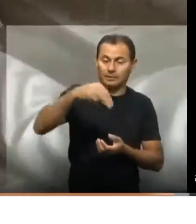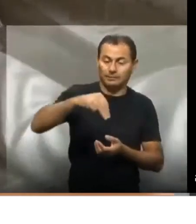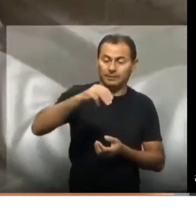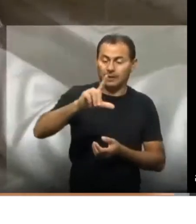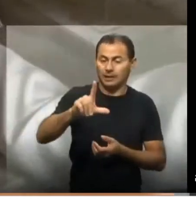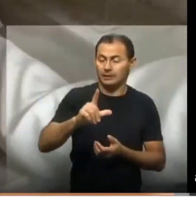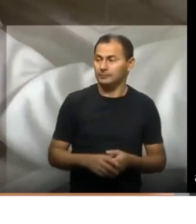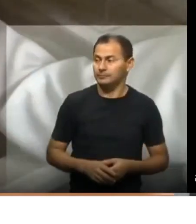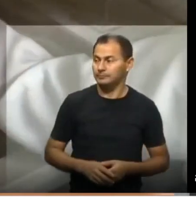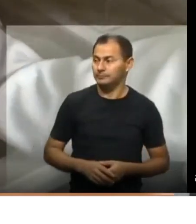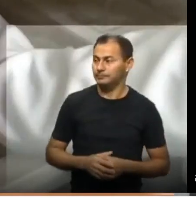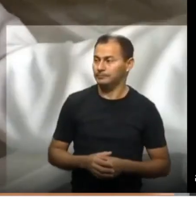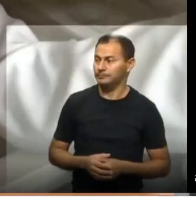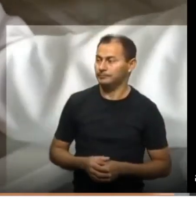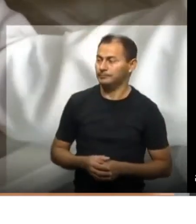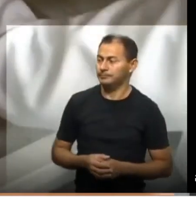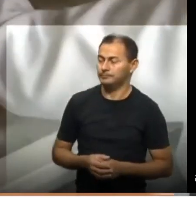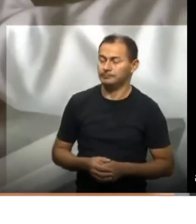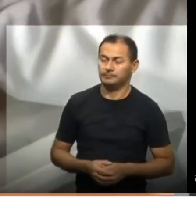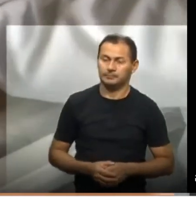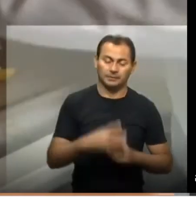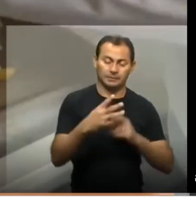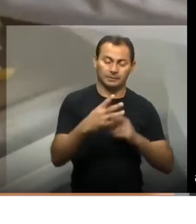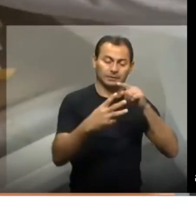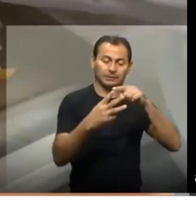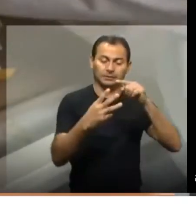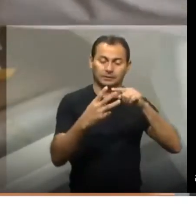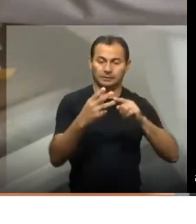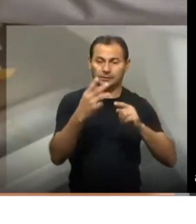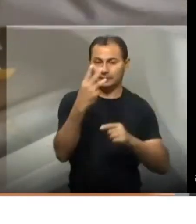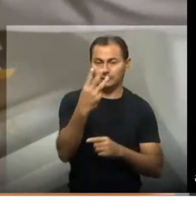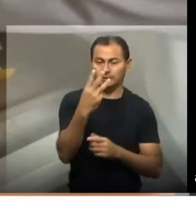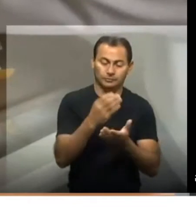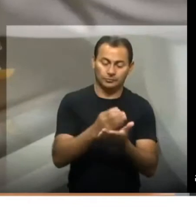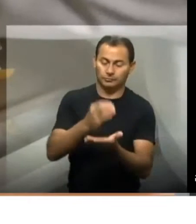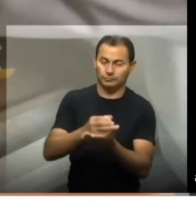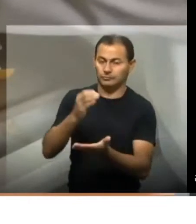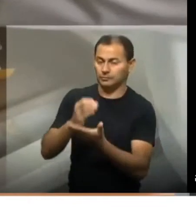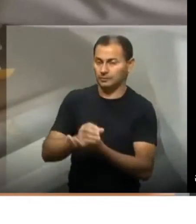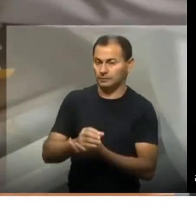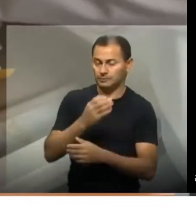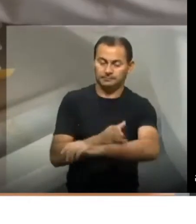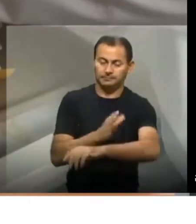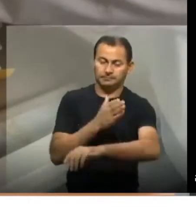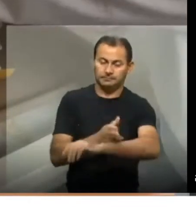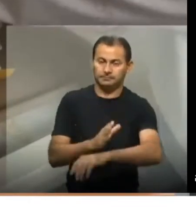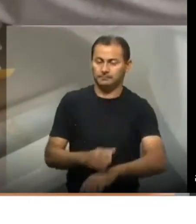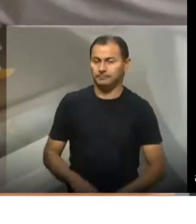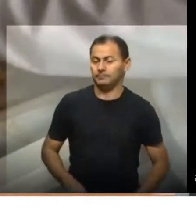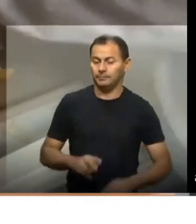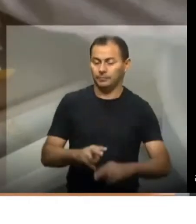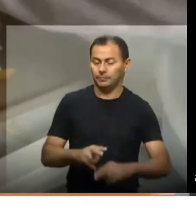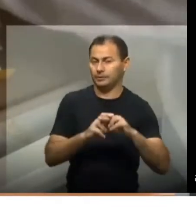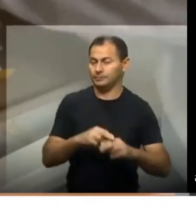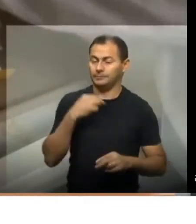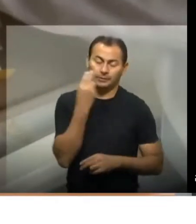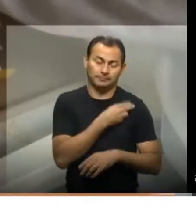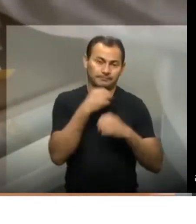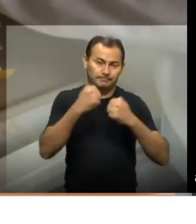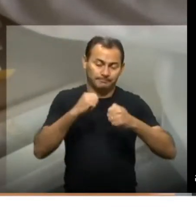volatiza, certo? Então, todo o procedimento, ele é feito na capela, né, para medida de segurança. Então, agora eu vou